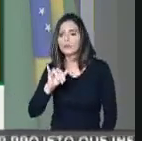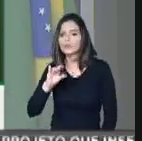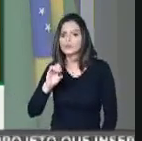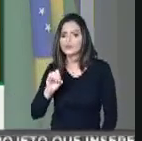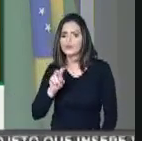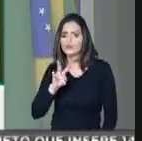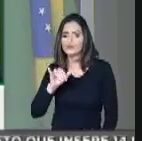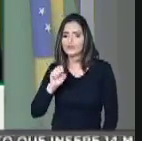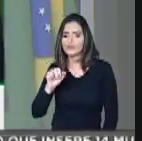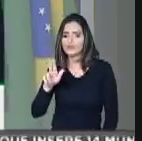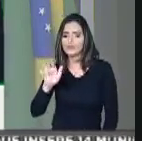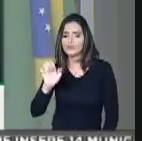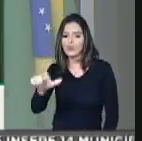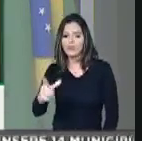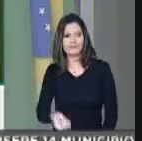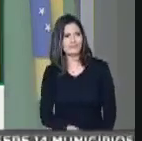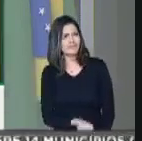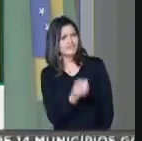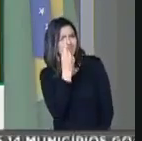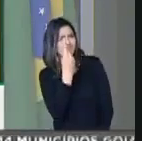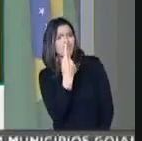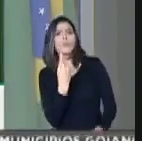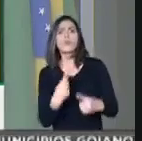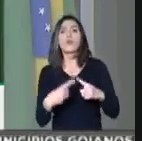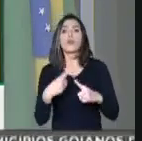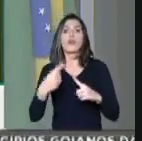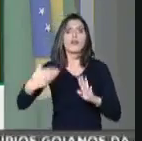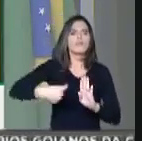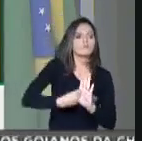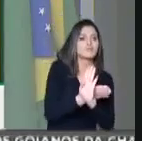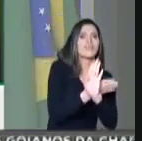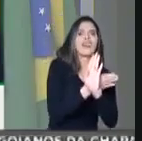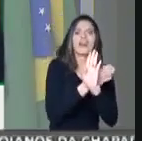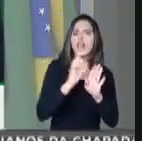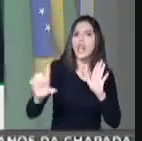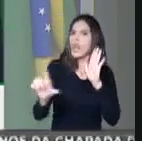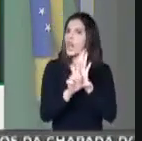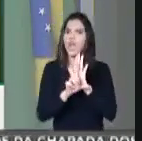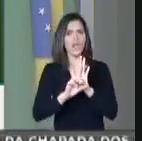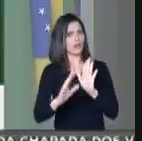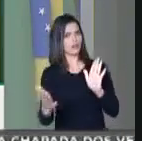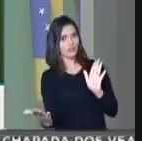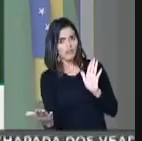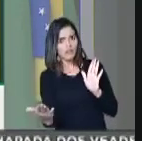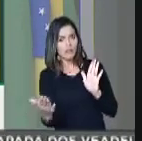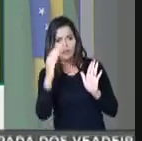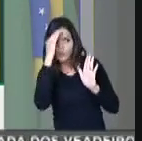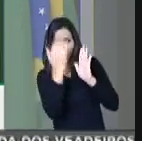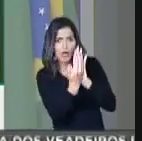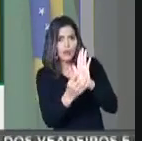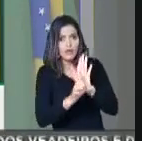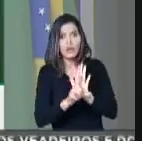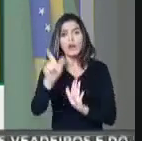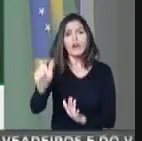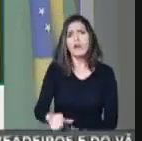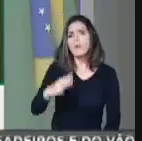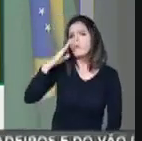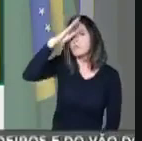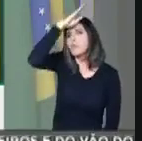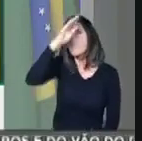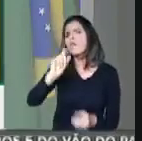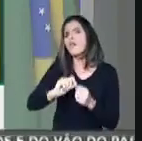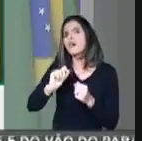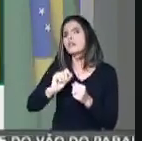É inacreditável sob todos os pontos de vista. Primeiro, a ilegalidade dessa medida. Depois, a gente vê o presidente